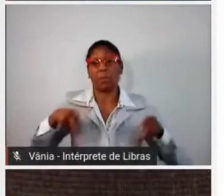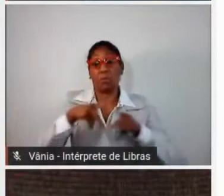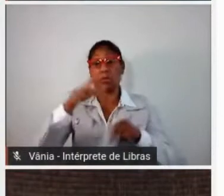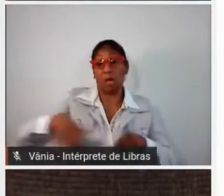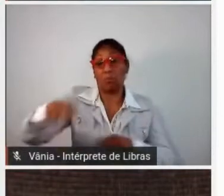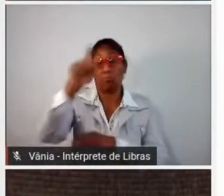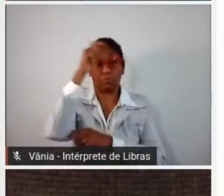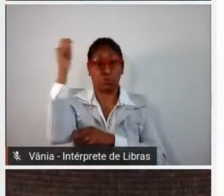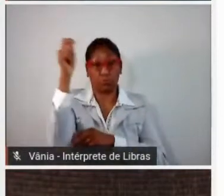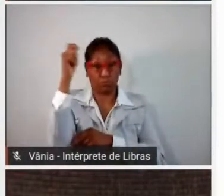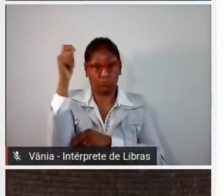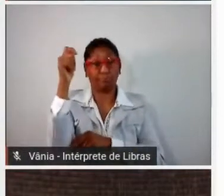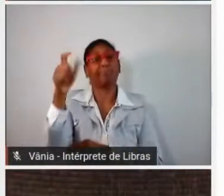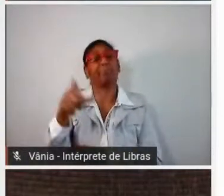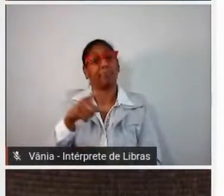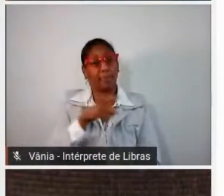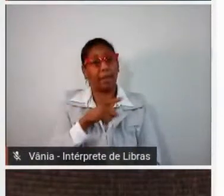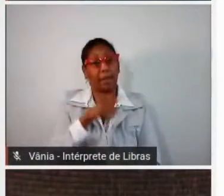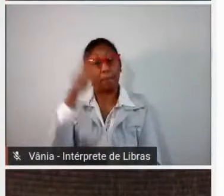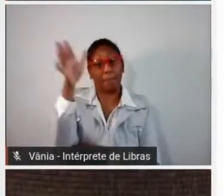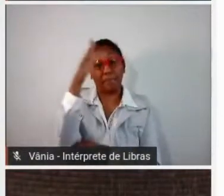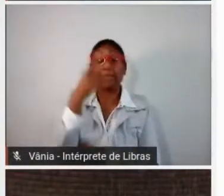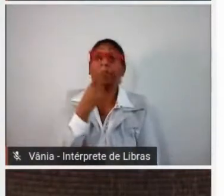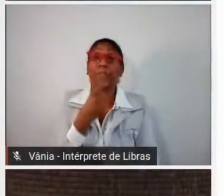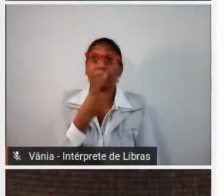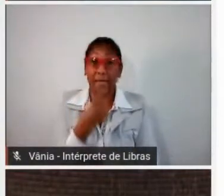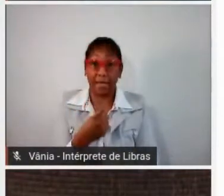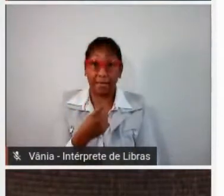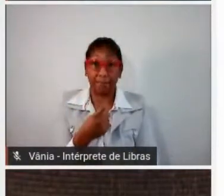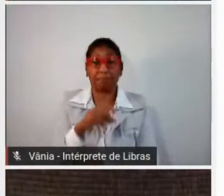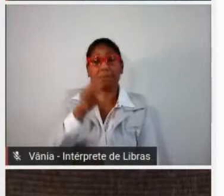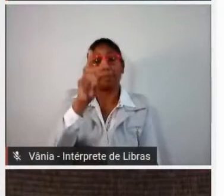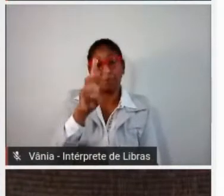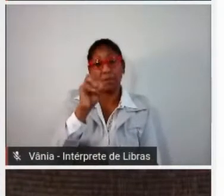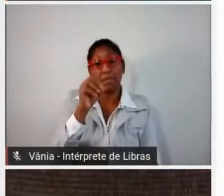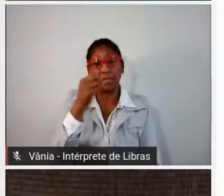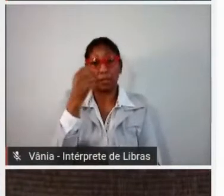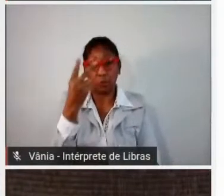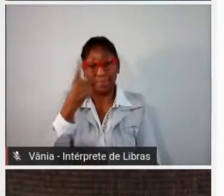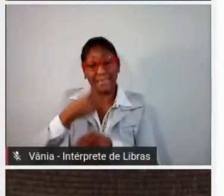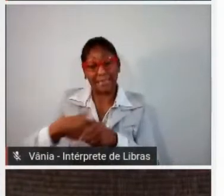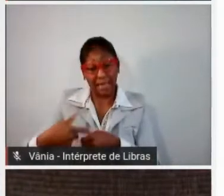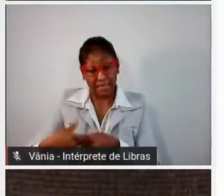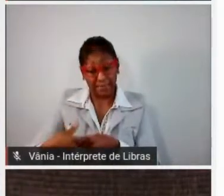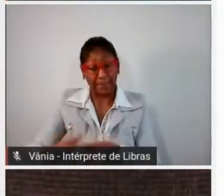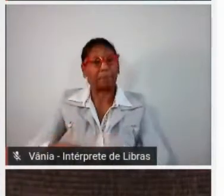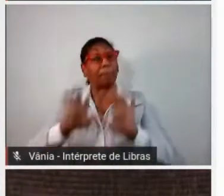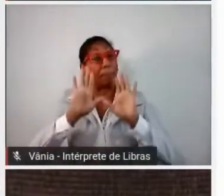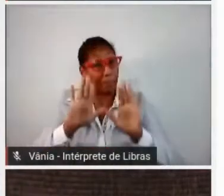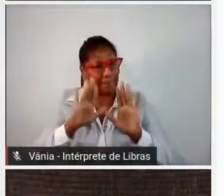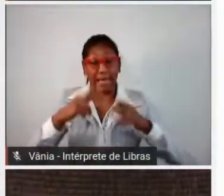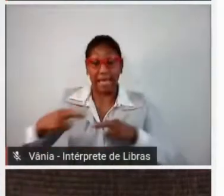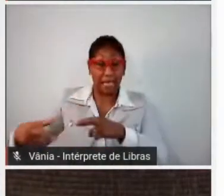em municípios que estão em bandeira vermelha. São 302 municípios, mas nessas regiões